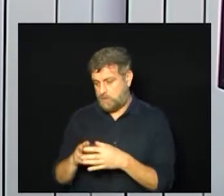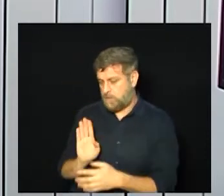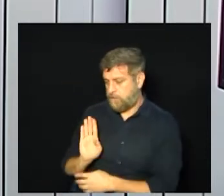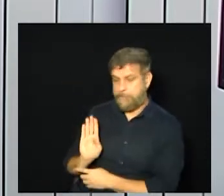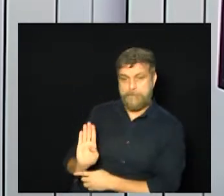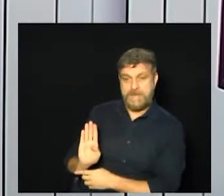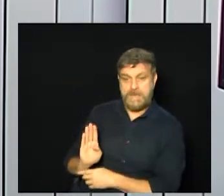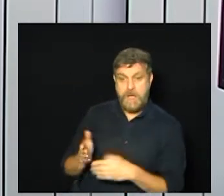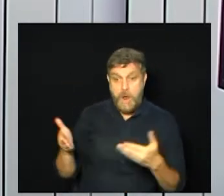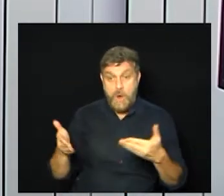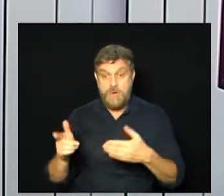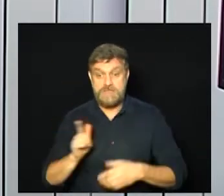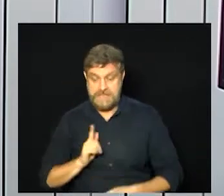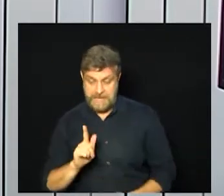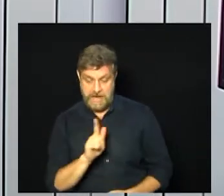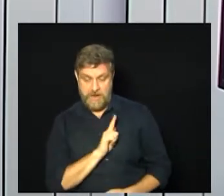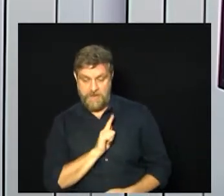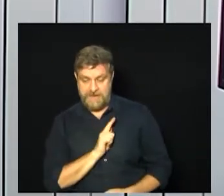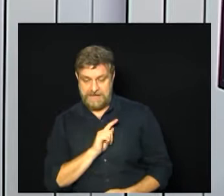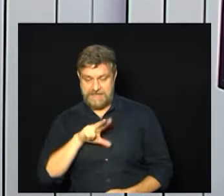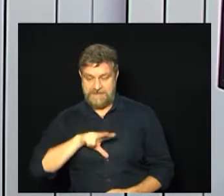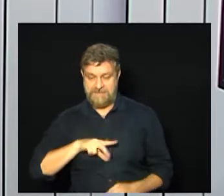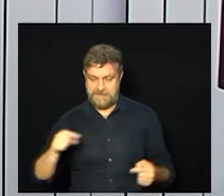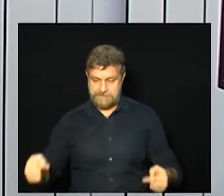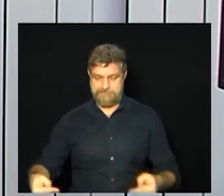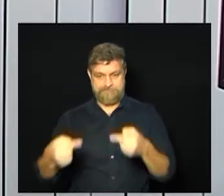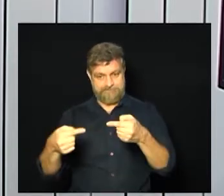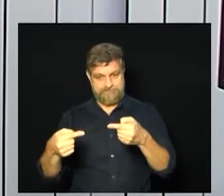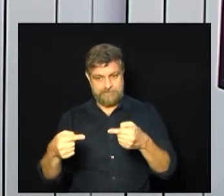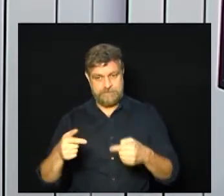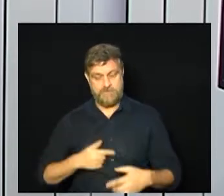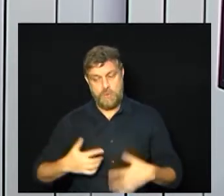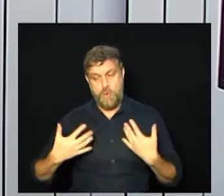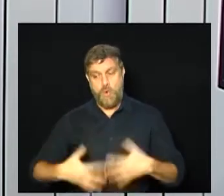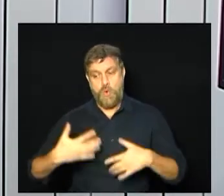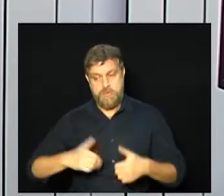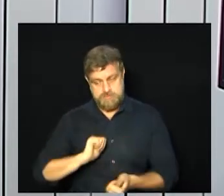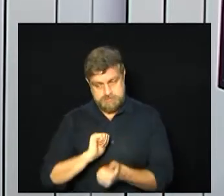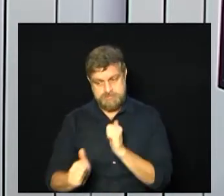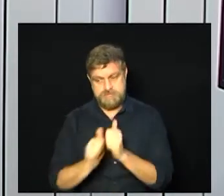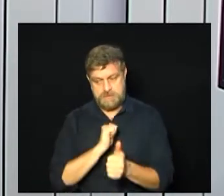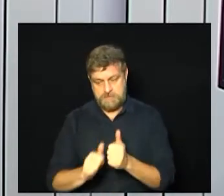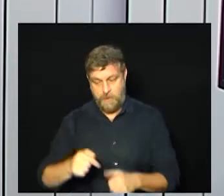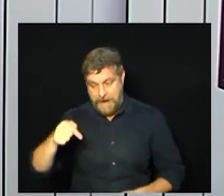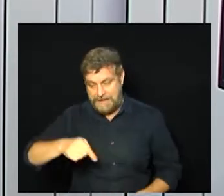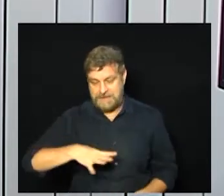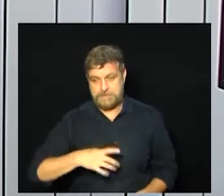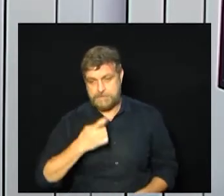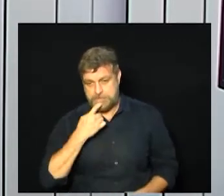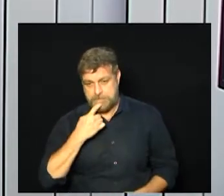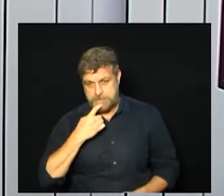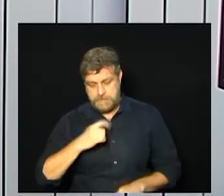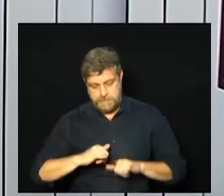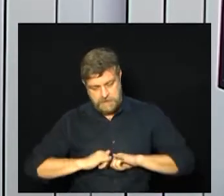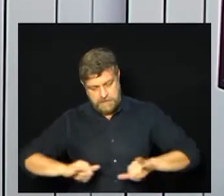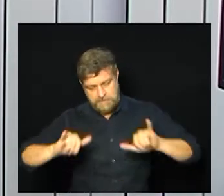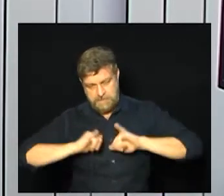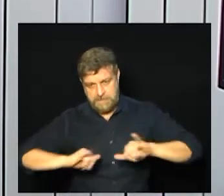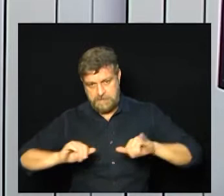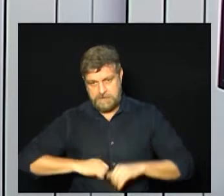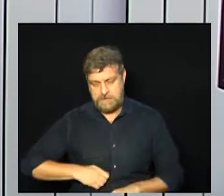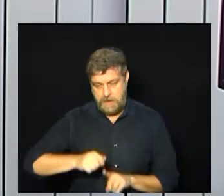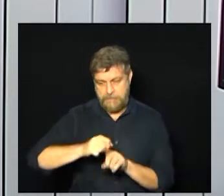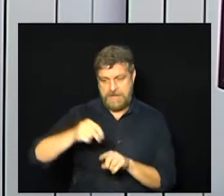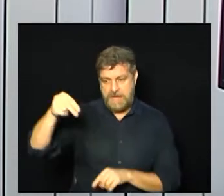B. Hoje é dia de Guarani e Vasco da Gama, então um grande jogo aqui na nossa cidade. Nós vamos repercutir.